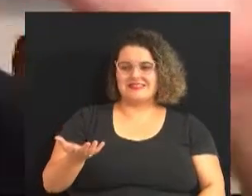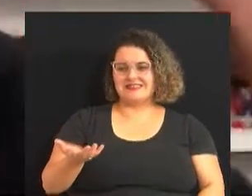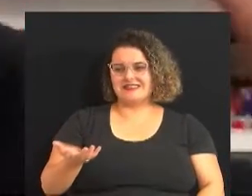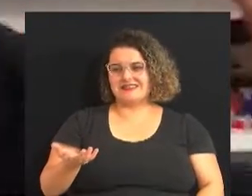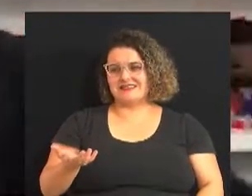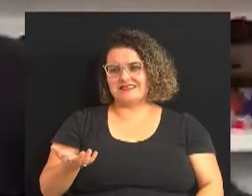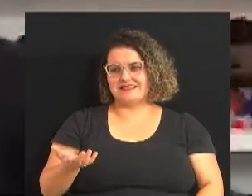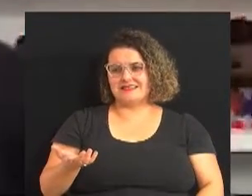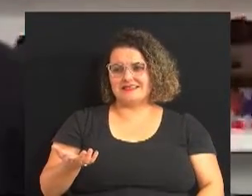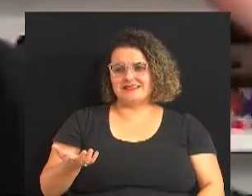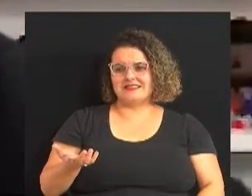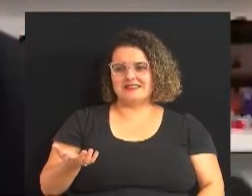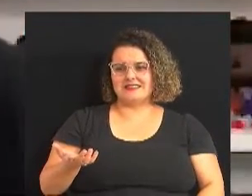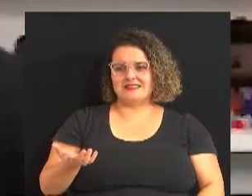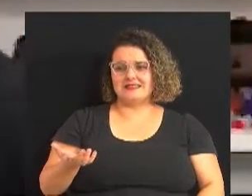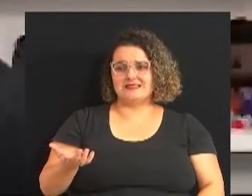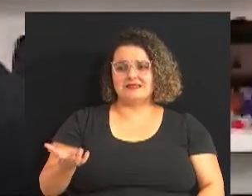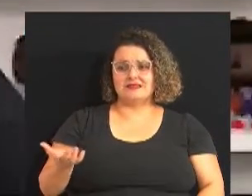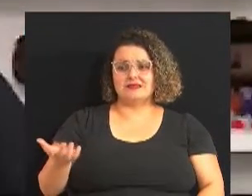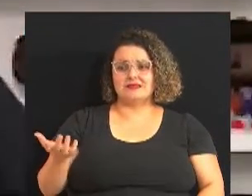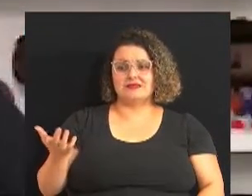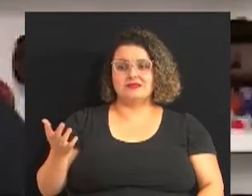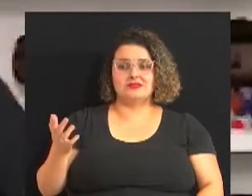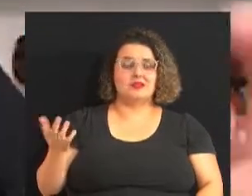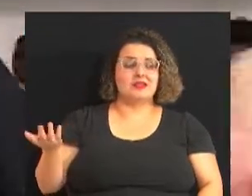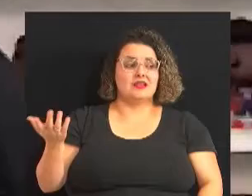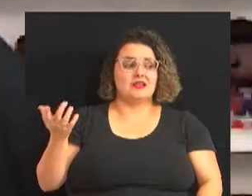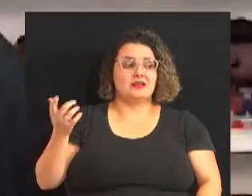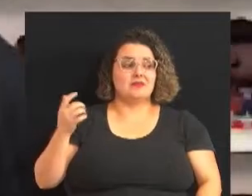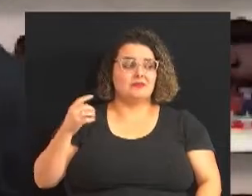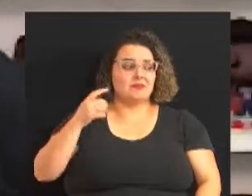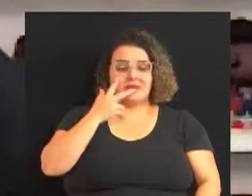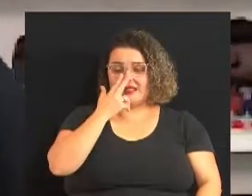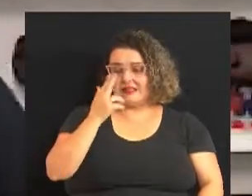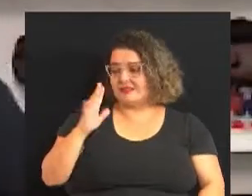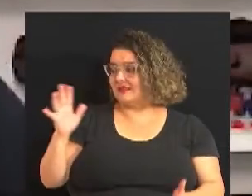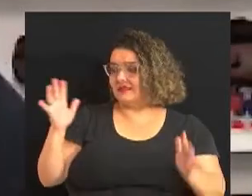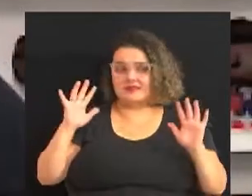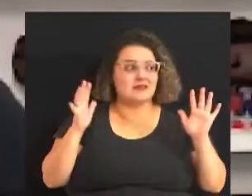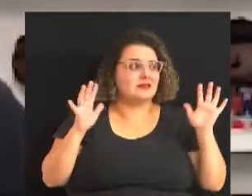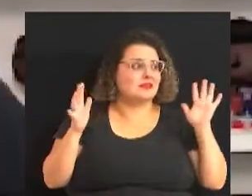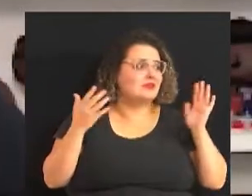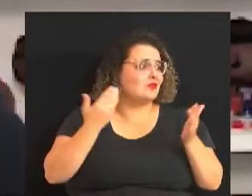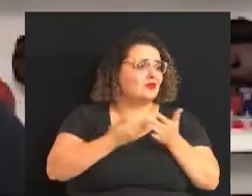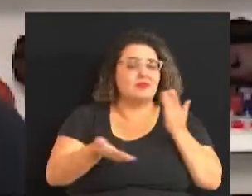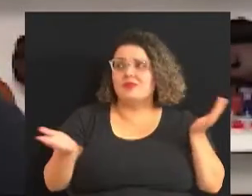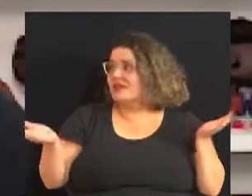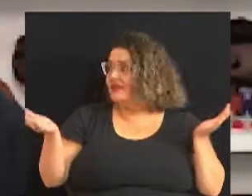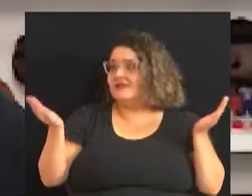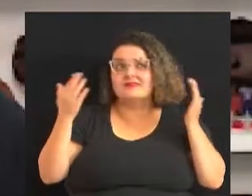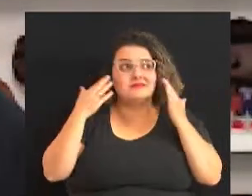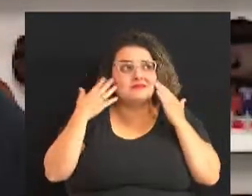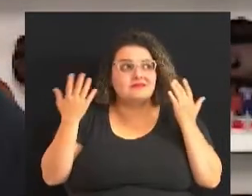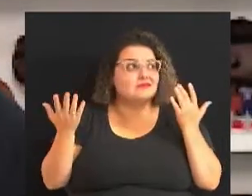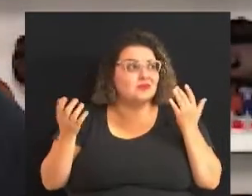essa flutuação assim de que o cara tá meio que perdido, que meio que cai de paraquedas. Eu acho que falta assim